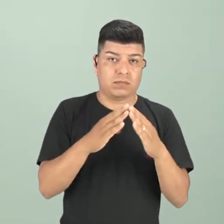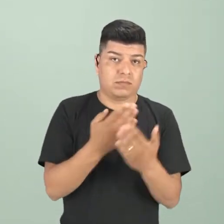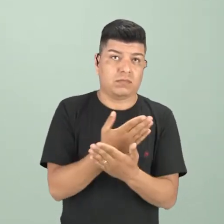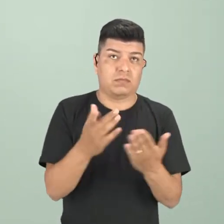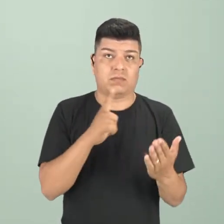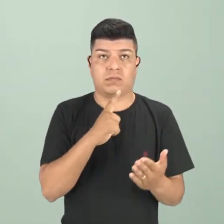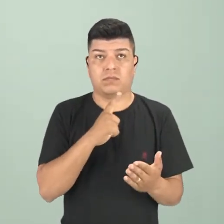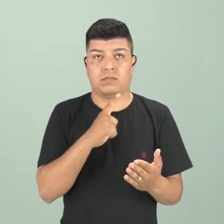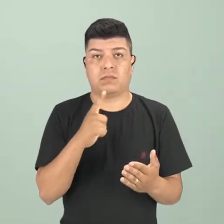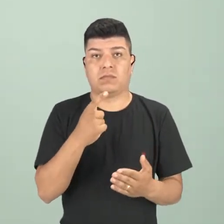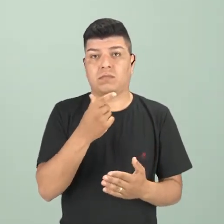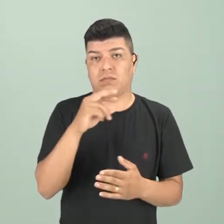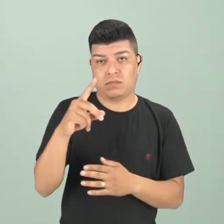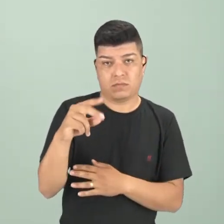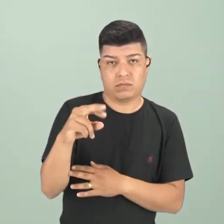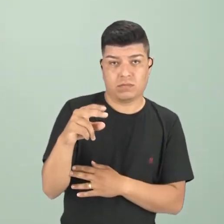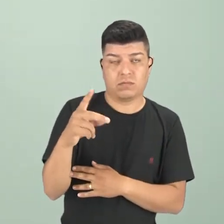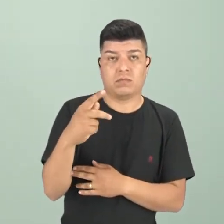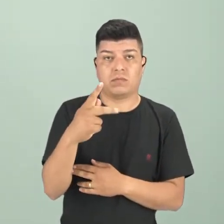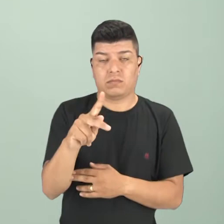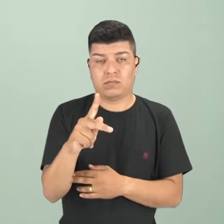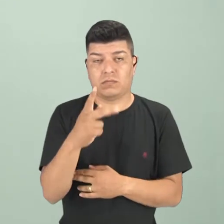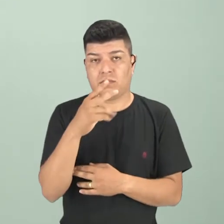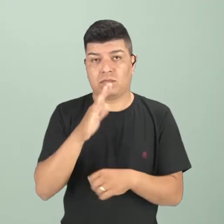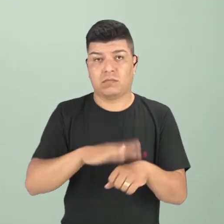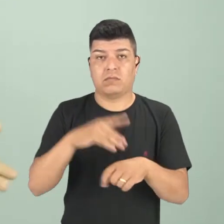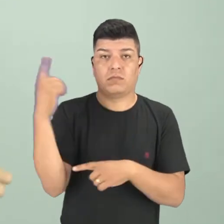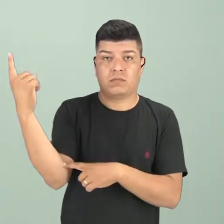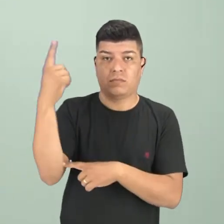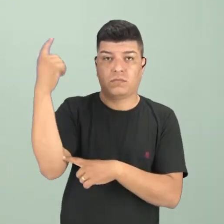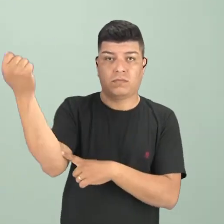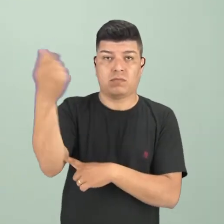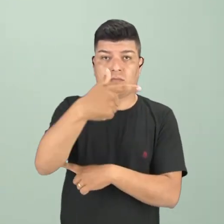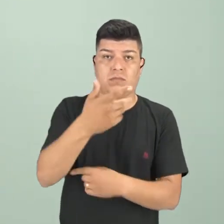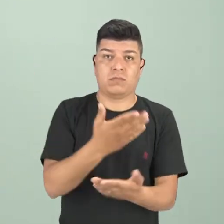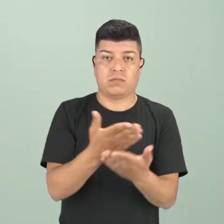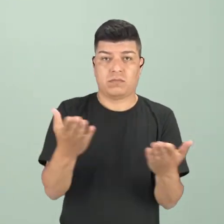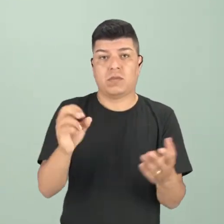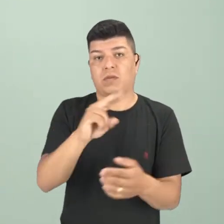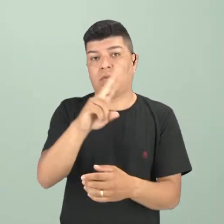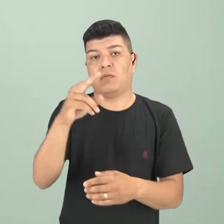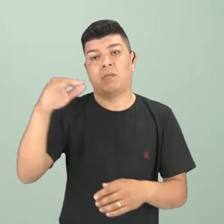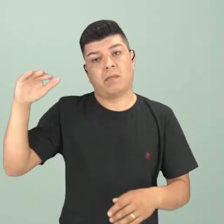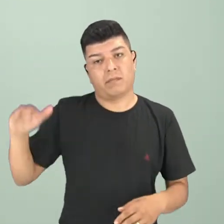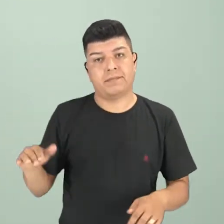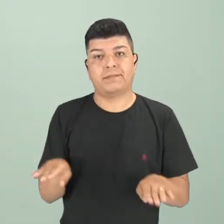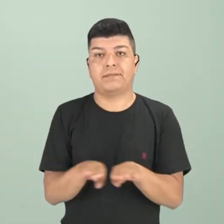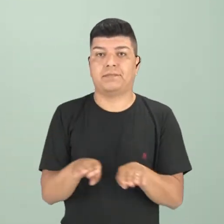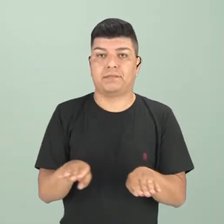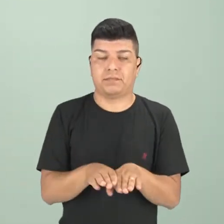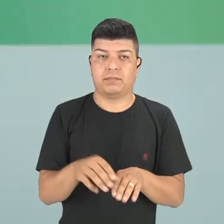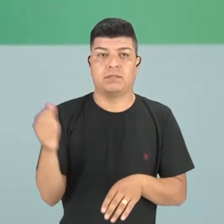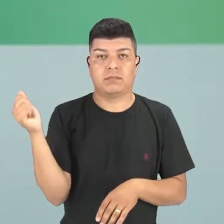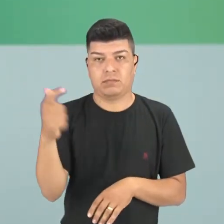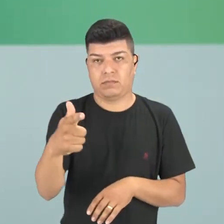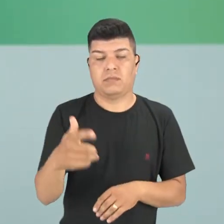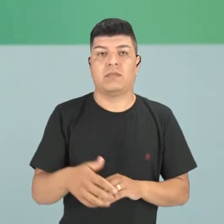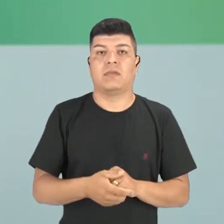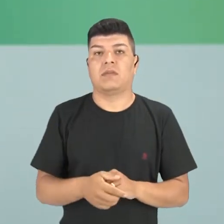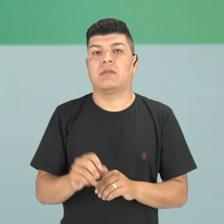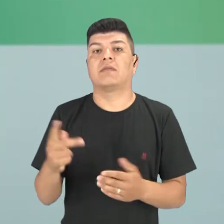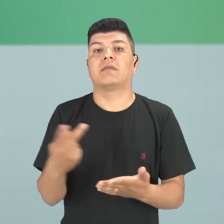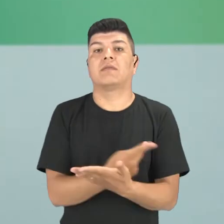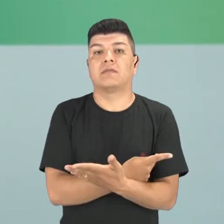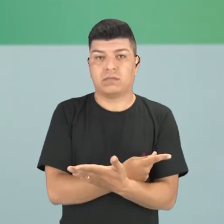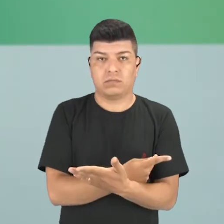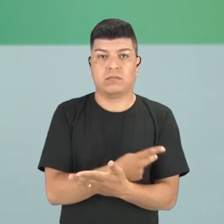variedade entendeu Por exemplo na sua casa você pode ter um irmão se o que é mais alto que você ou mais